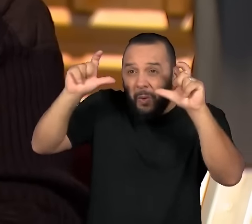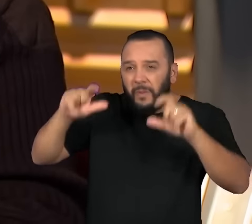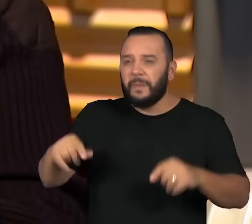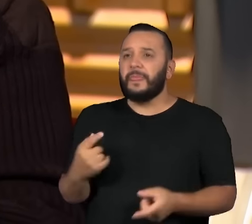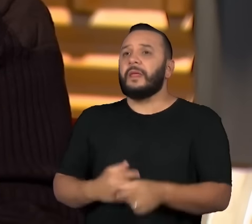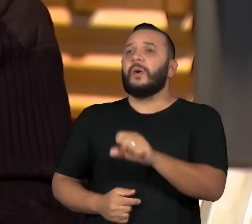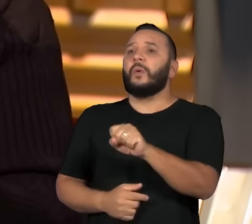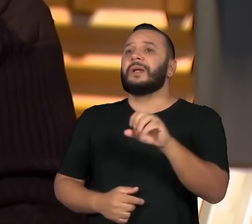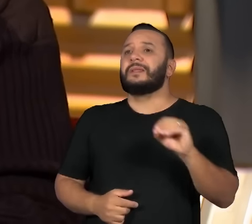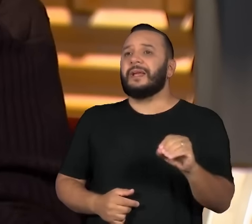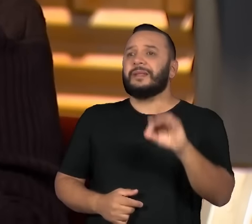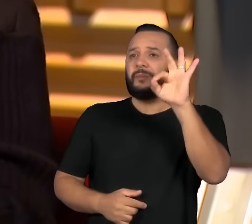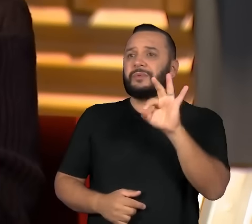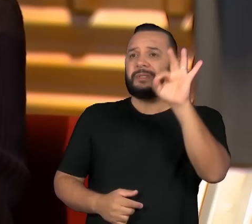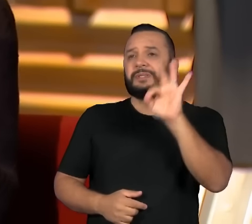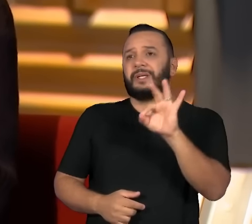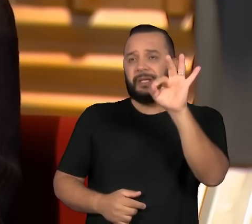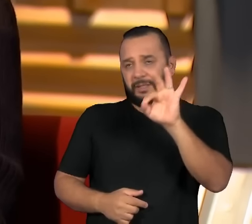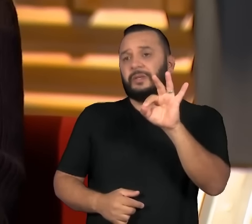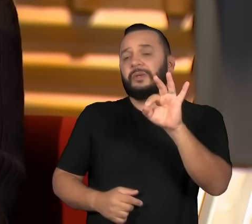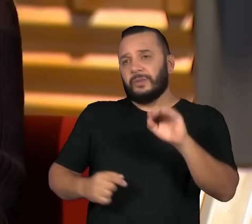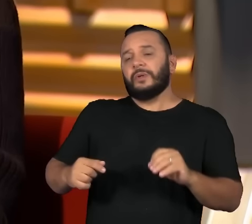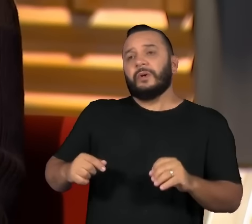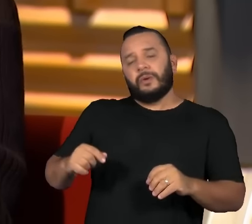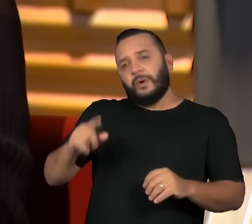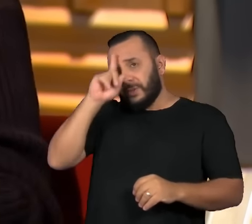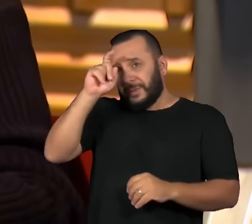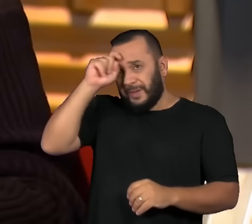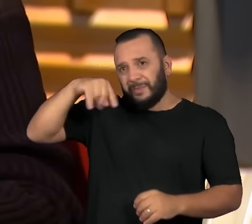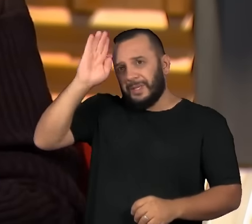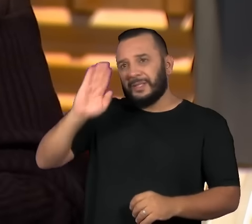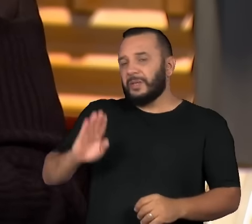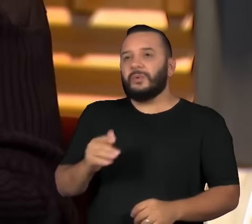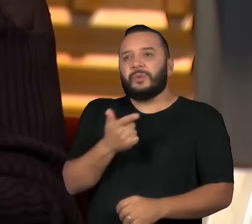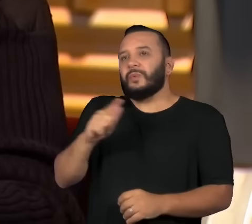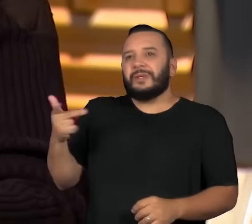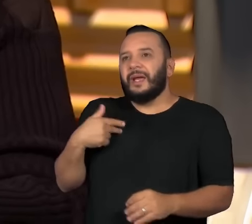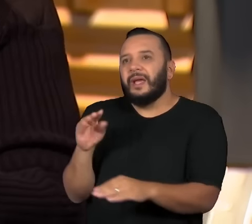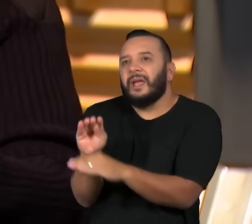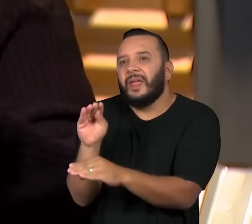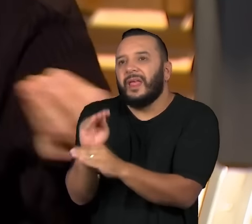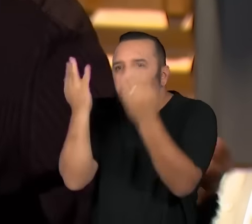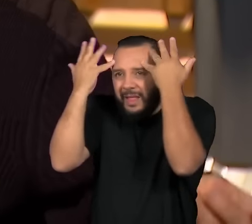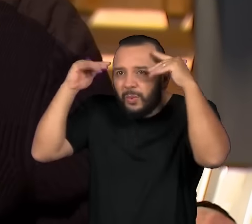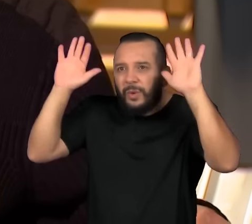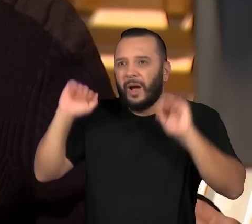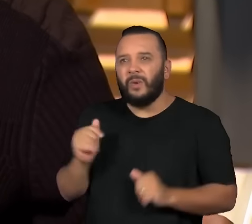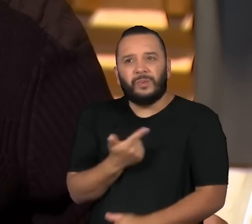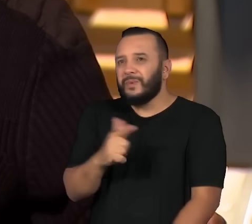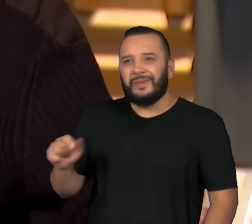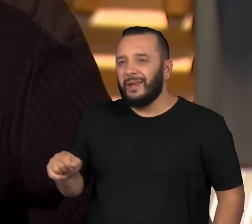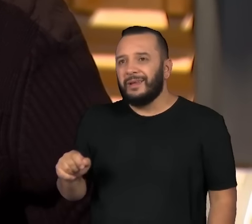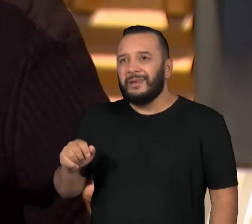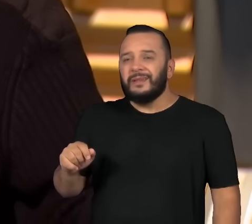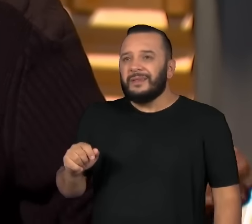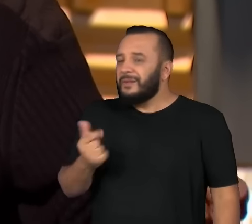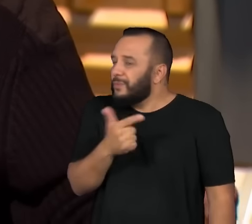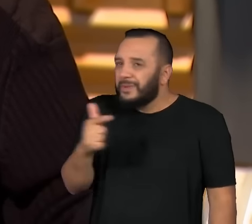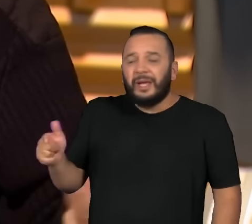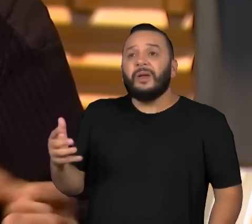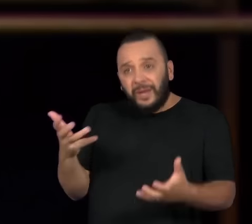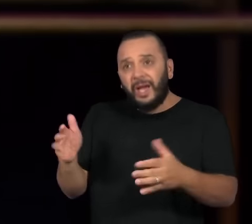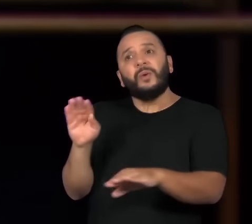80% dos hospitais do Brasil não tem equipe de paliativo. Isso. Falei, mano, como que vocês fazem isso? Vocês improvisam isso? E, Falei,